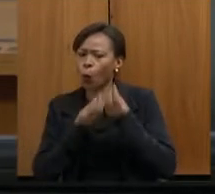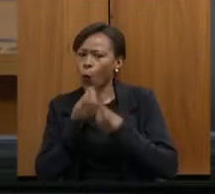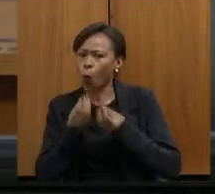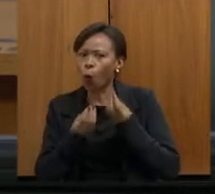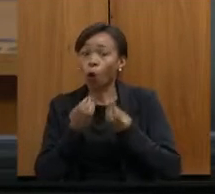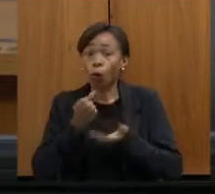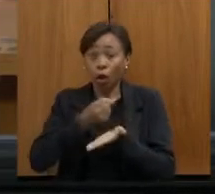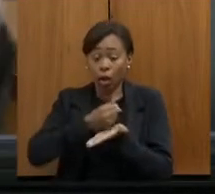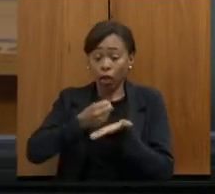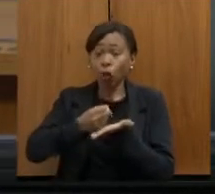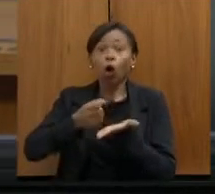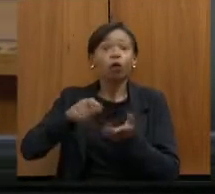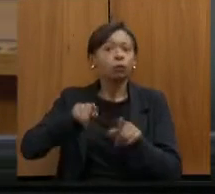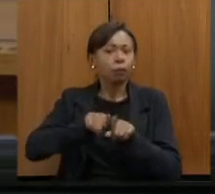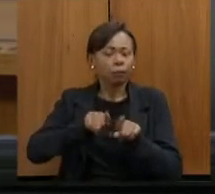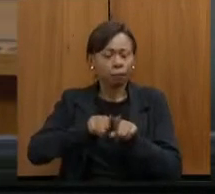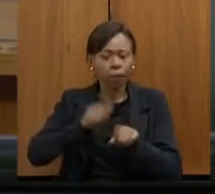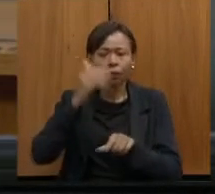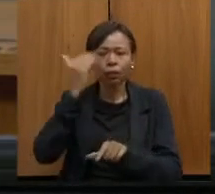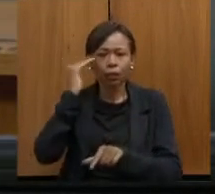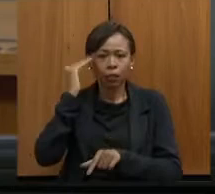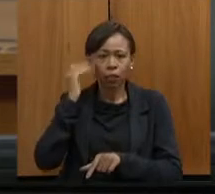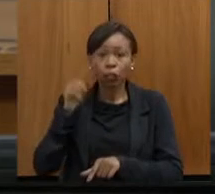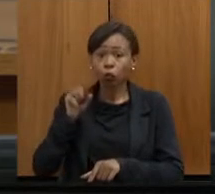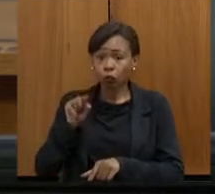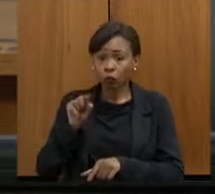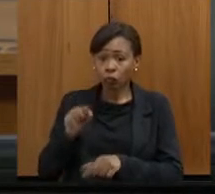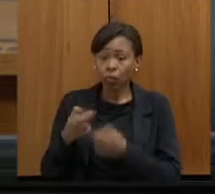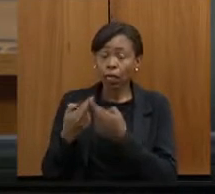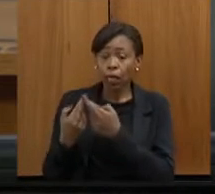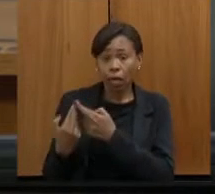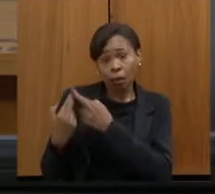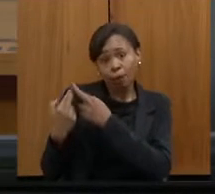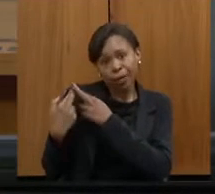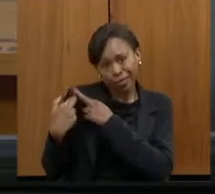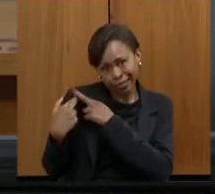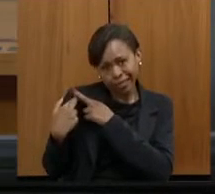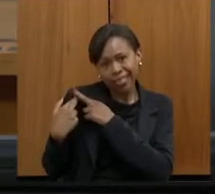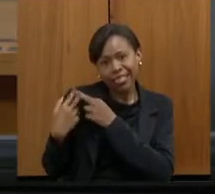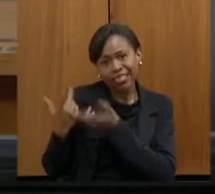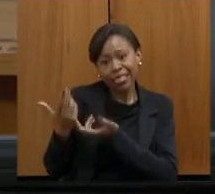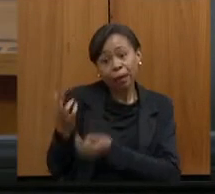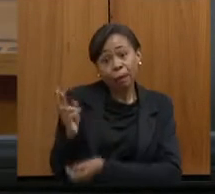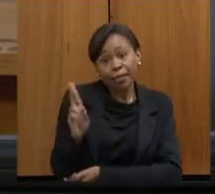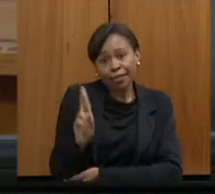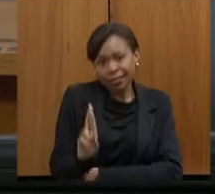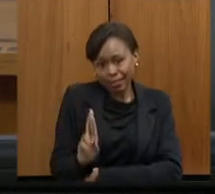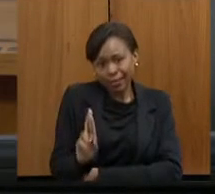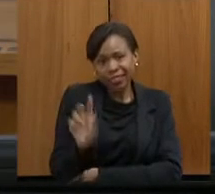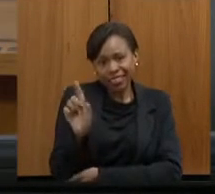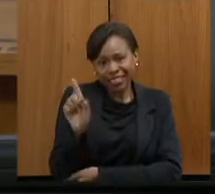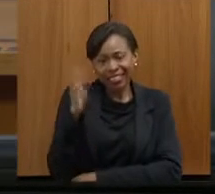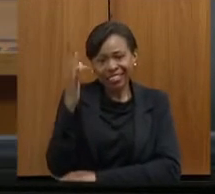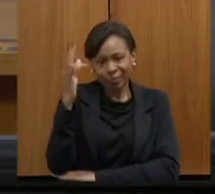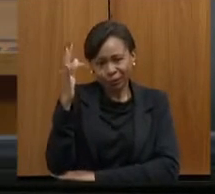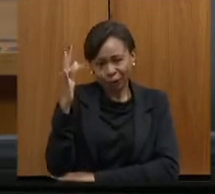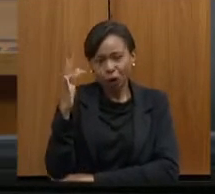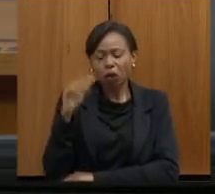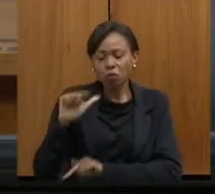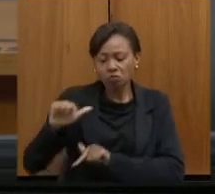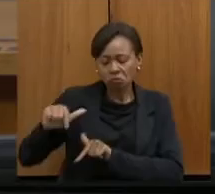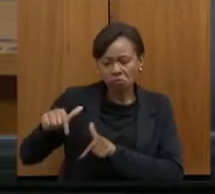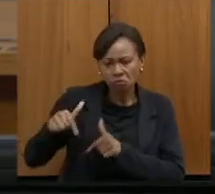só para dar esse retorno a você, que é o representante do cidadão de Timóteo, que, de fato, há esse engajamento e esse